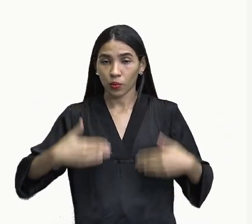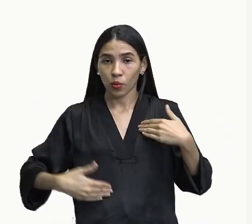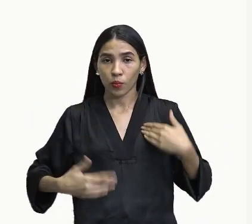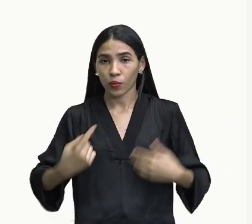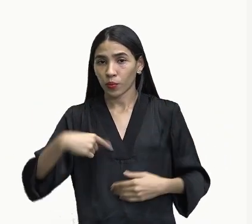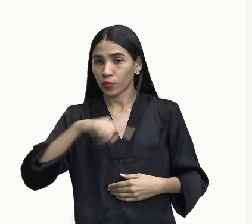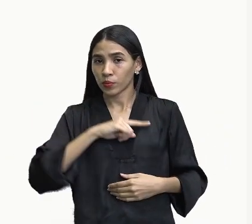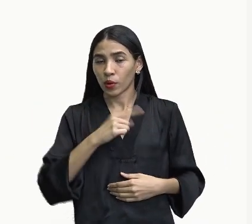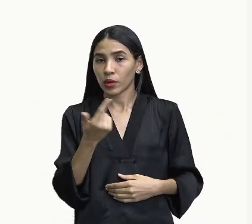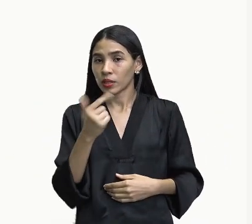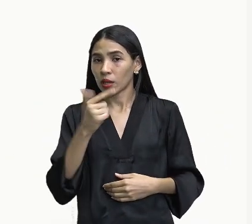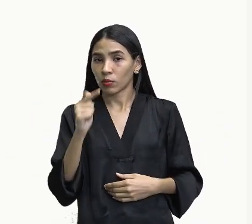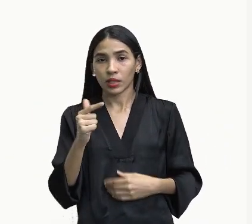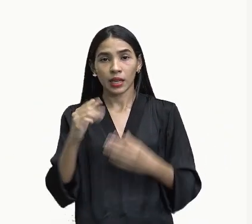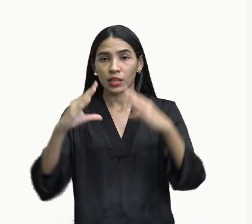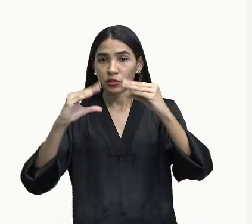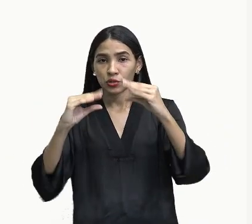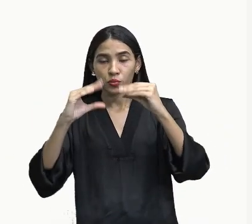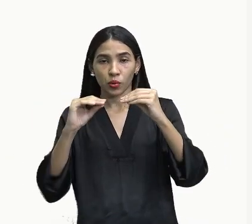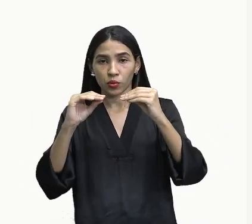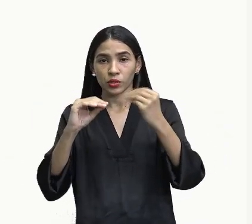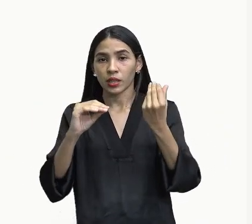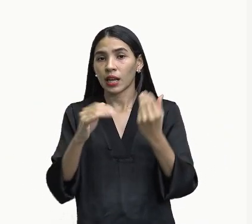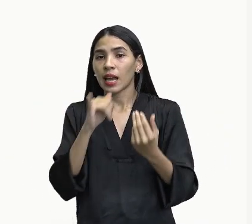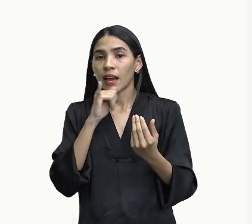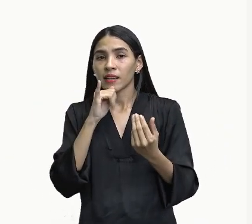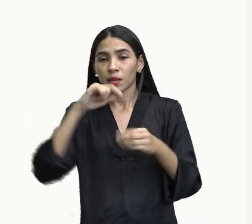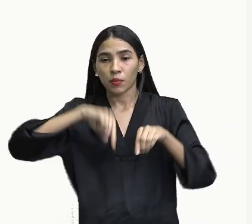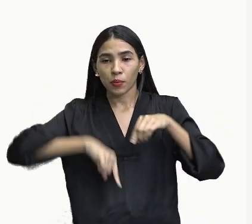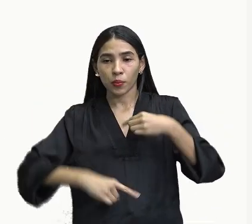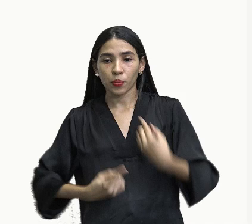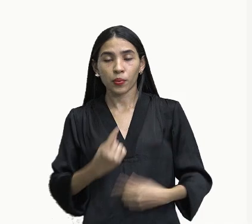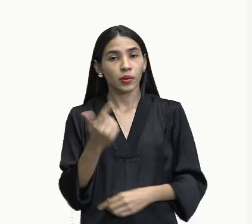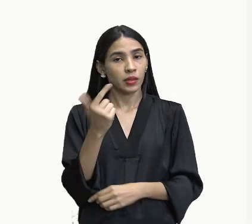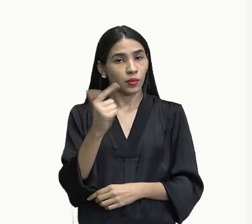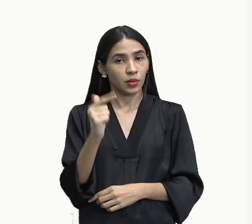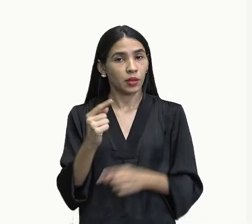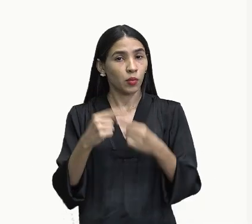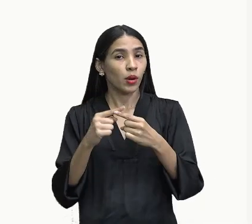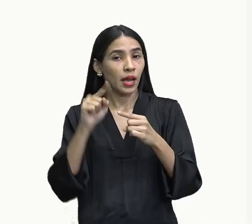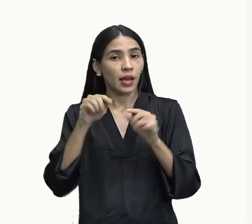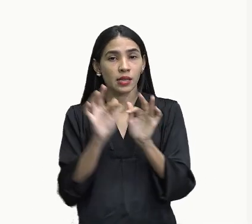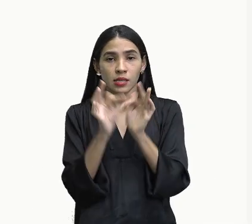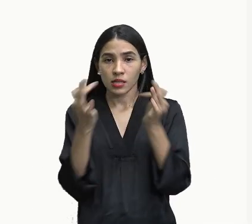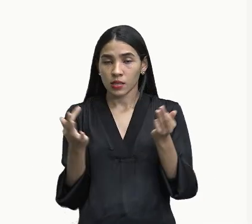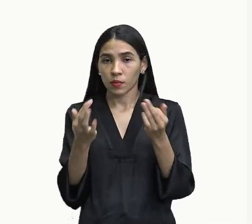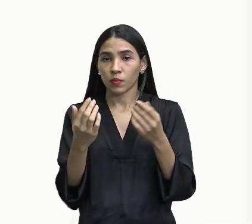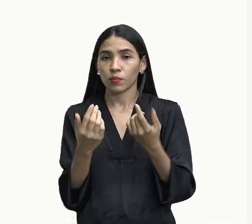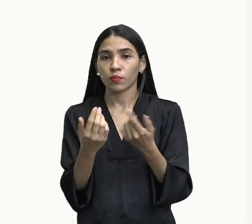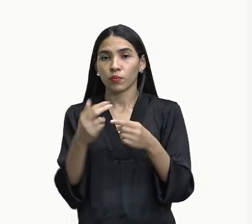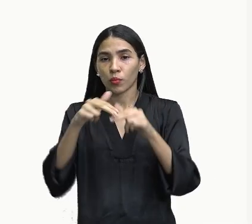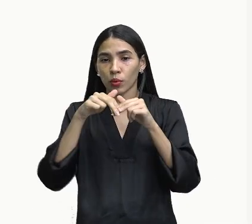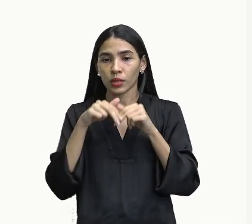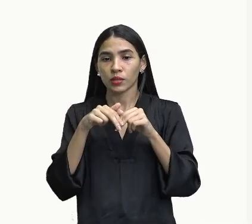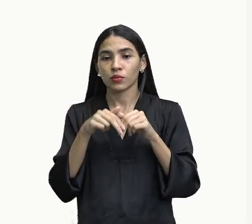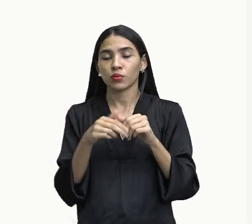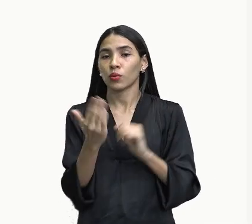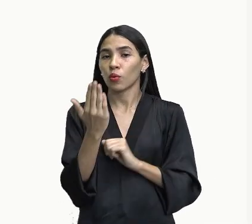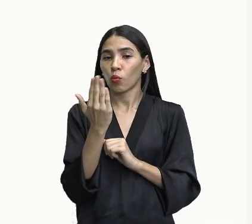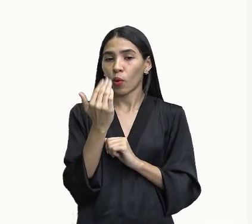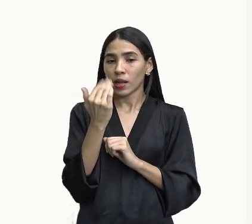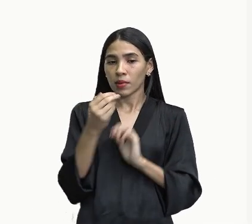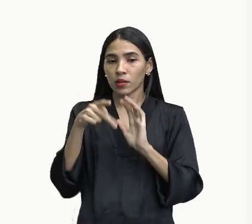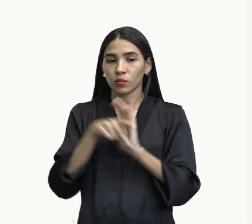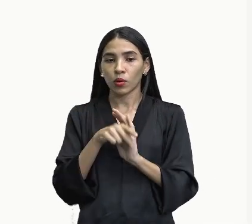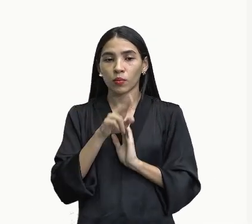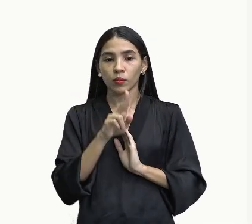digestório nesses indivíduos, que são extremamente simples. Por isso, a digestão é intracelular, ou seja, ocorre